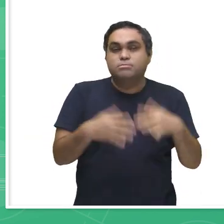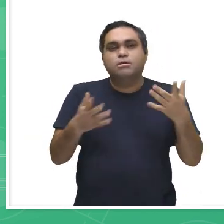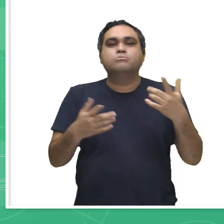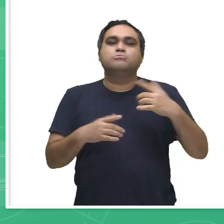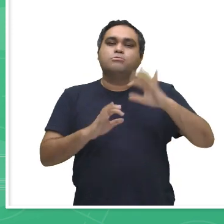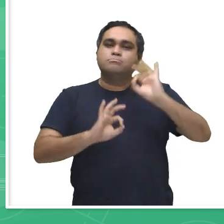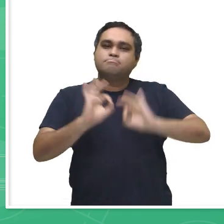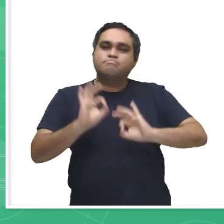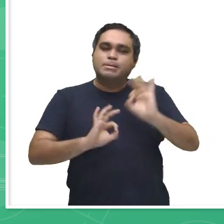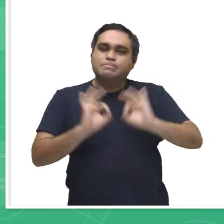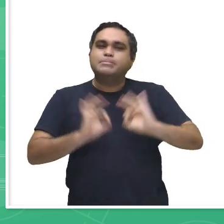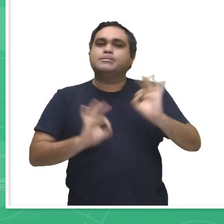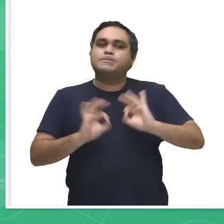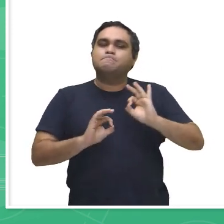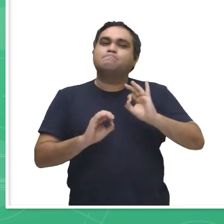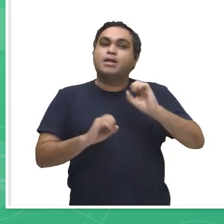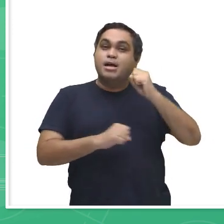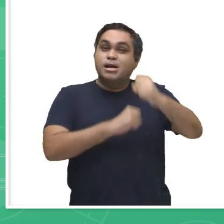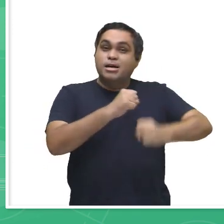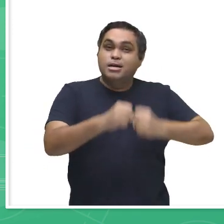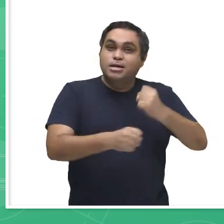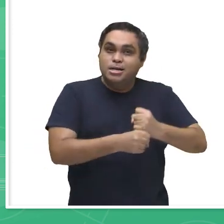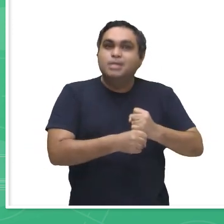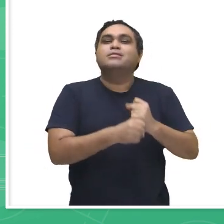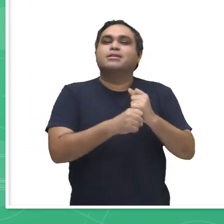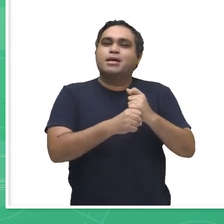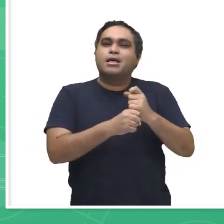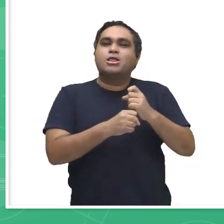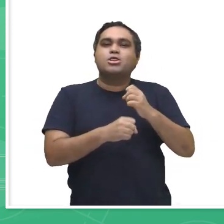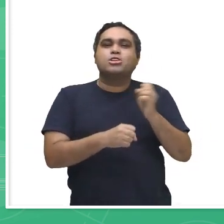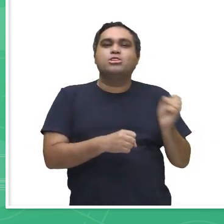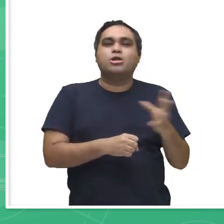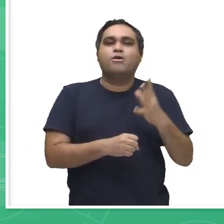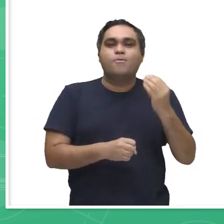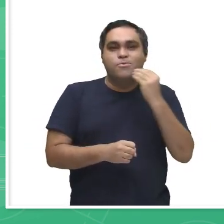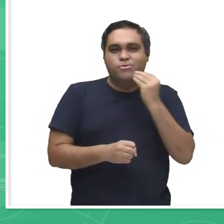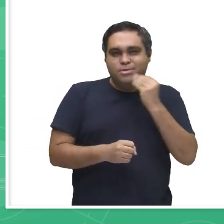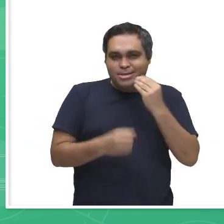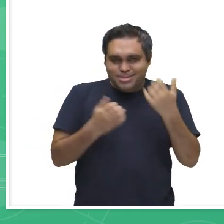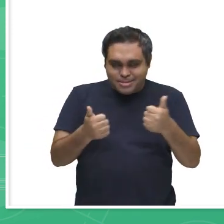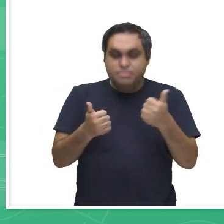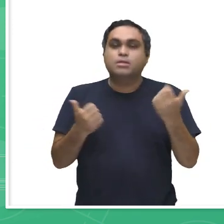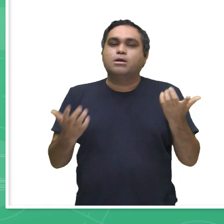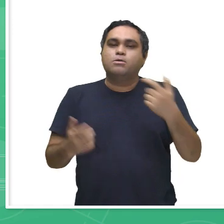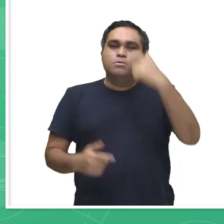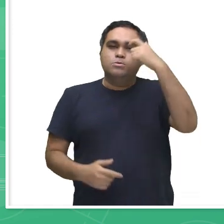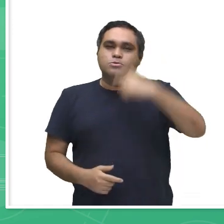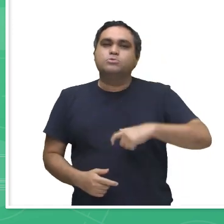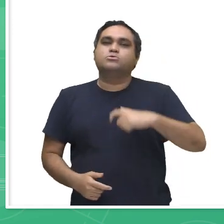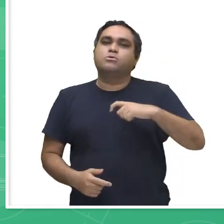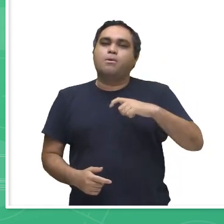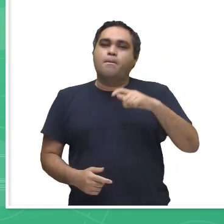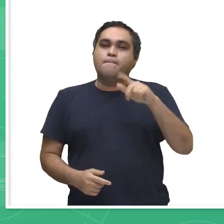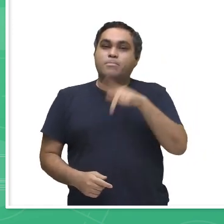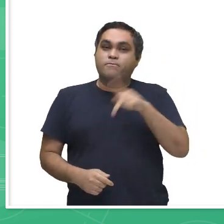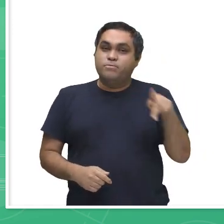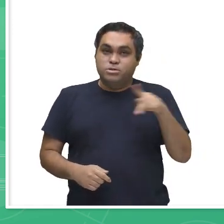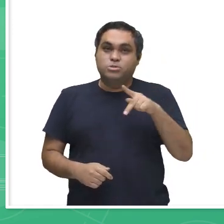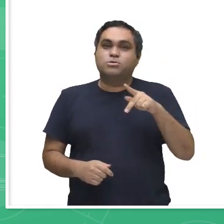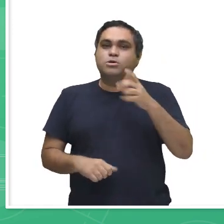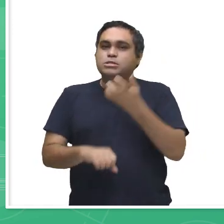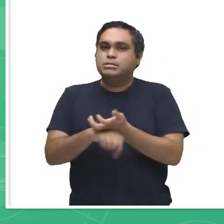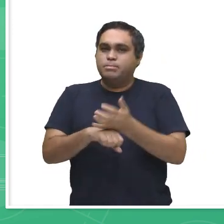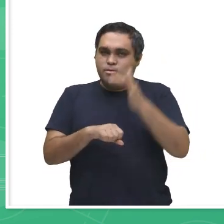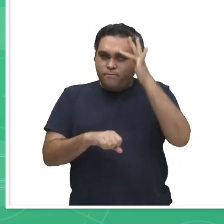para daqui a pouco, ano que vem, dar novos pulos, né? É isso aí, sou o professor Rosângela Assis, professor de filosofia de vocês, e